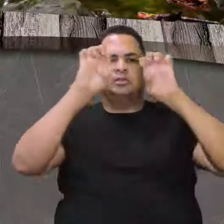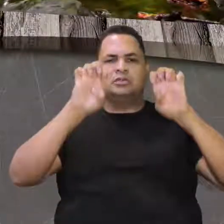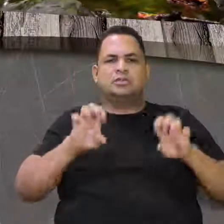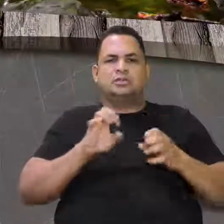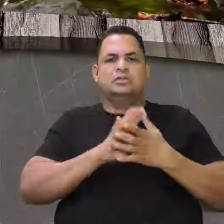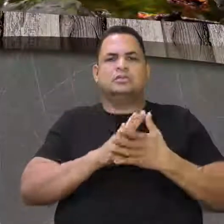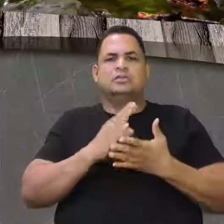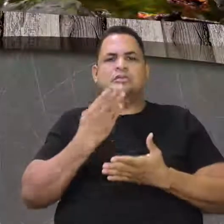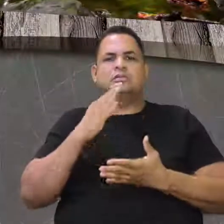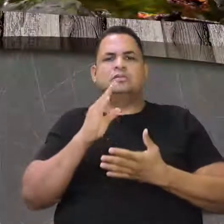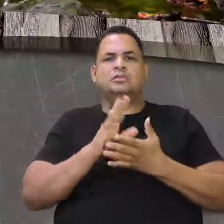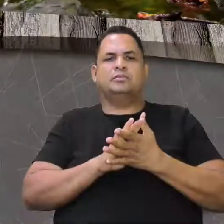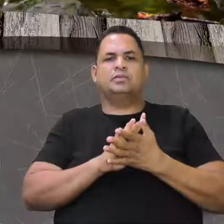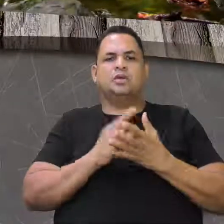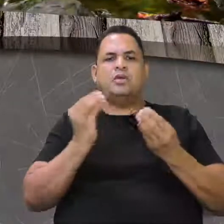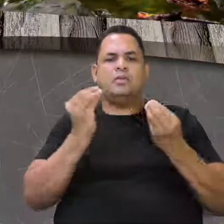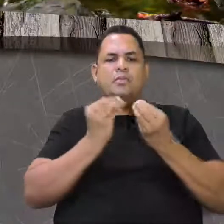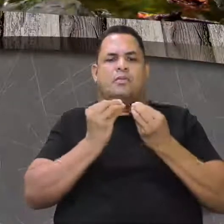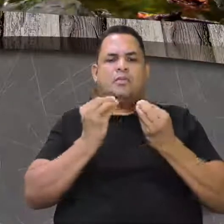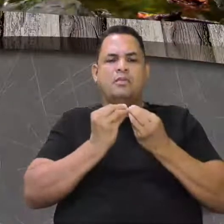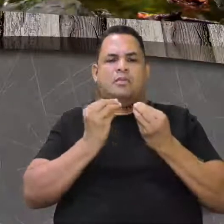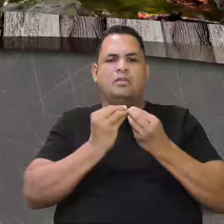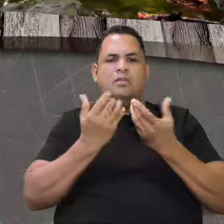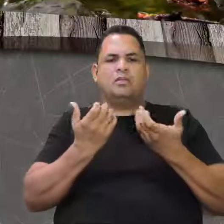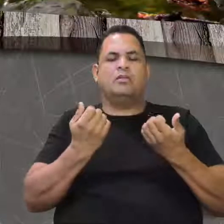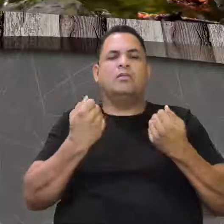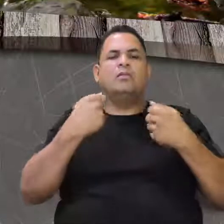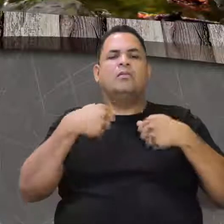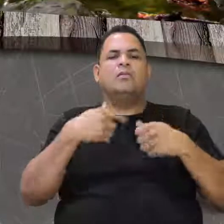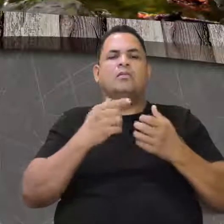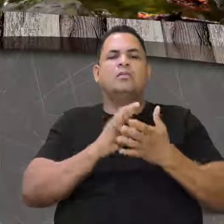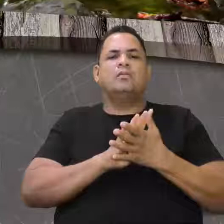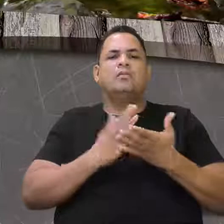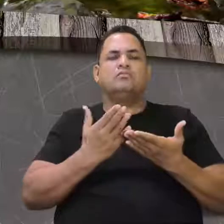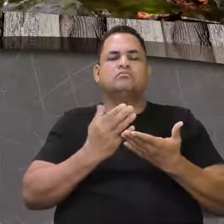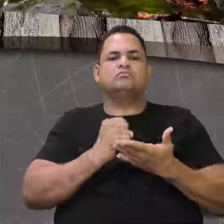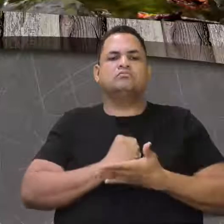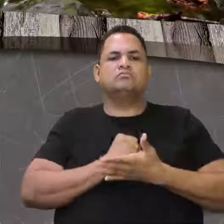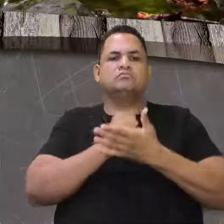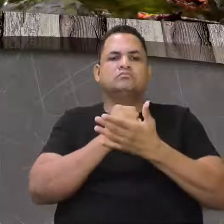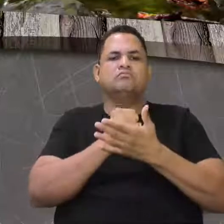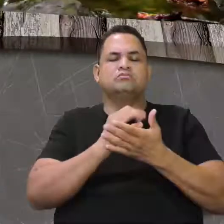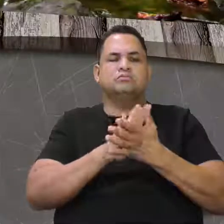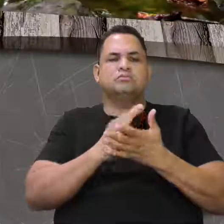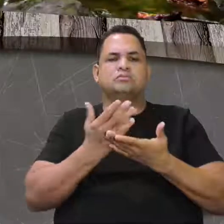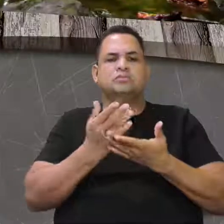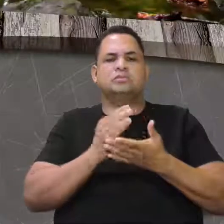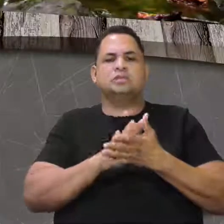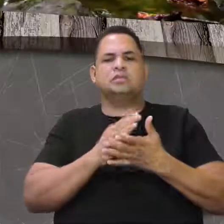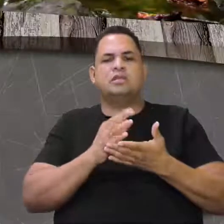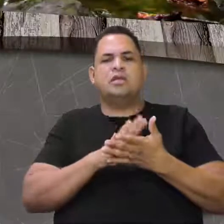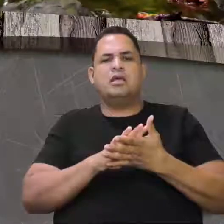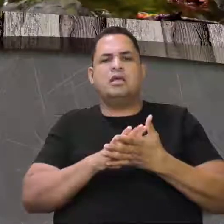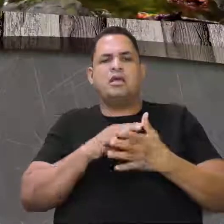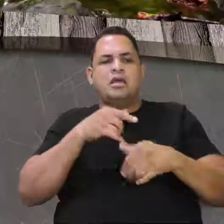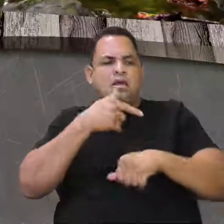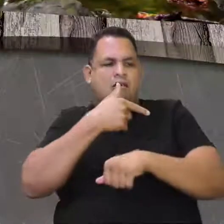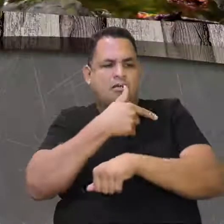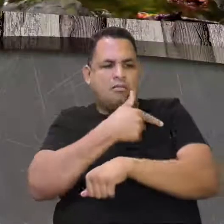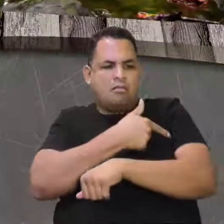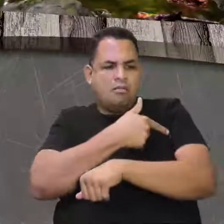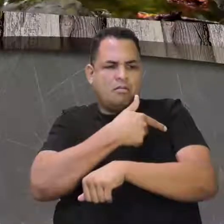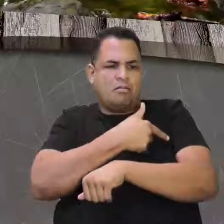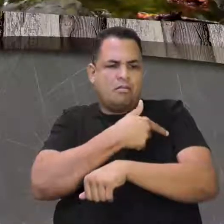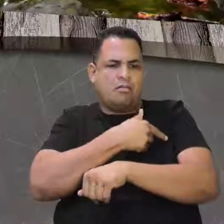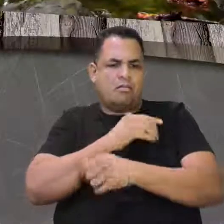estruturas biomoleculares que podem servir para a fabricação de um anestésico, ou